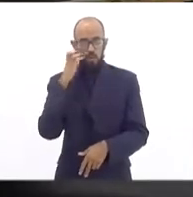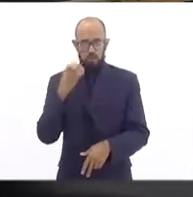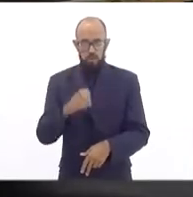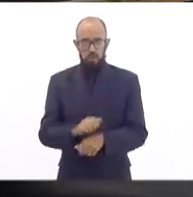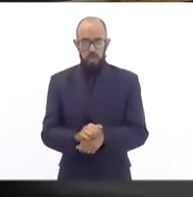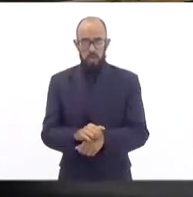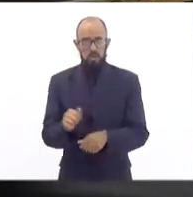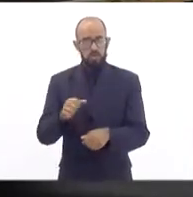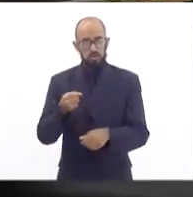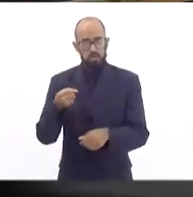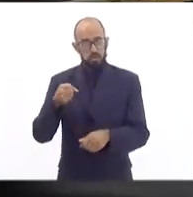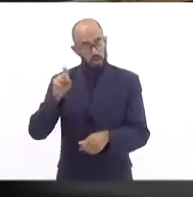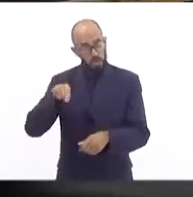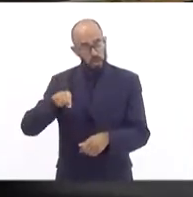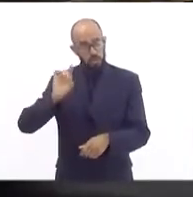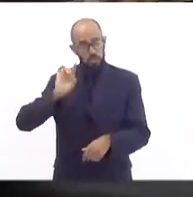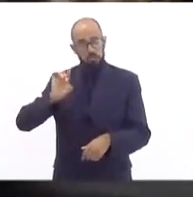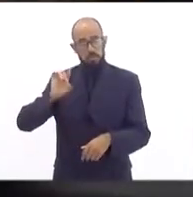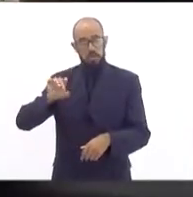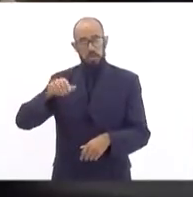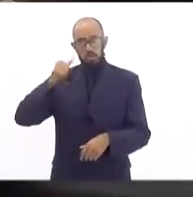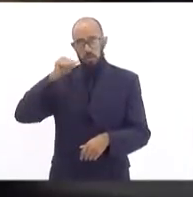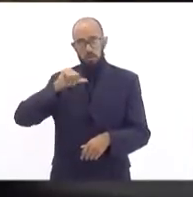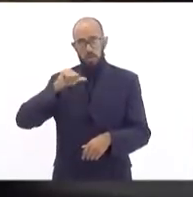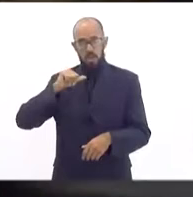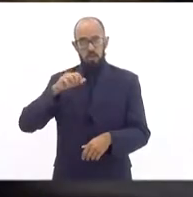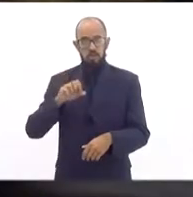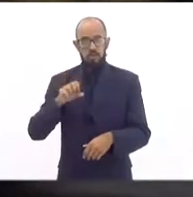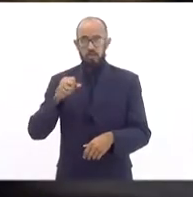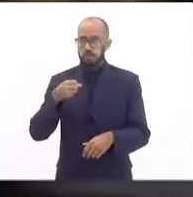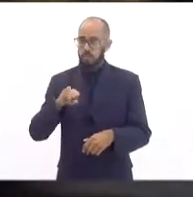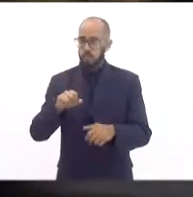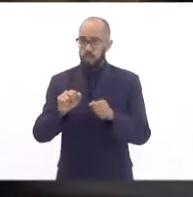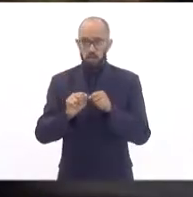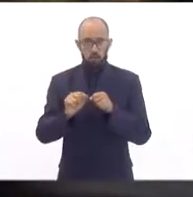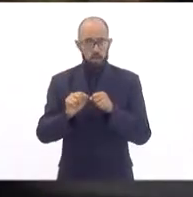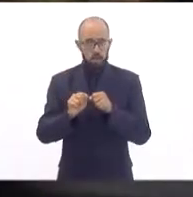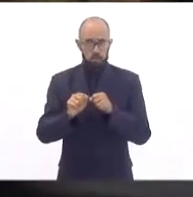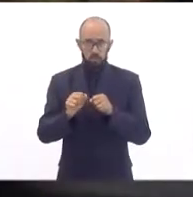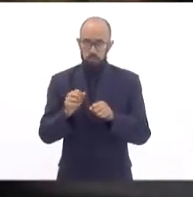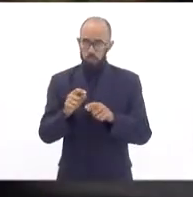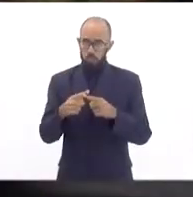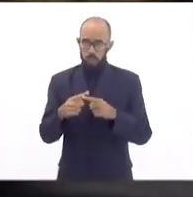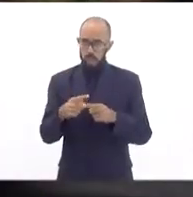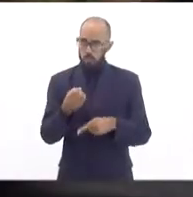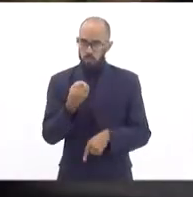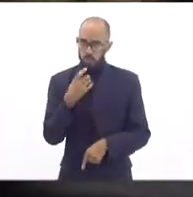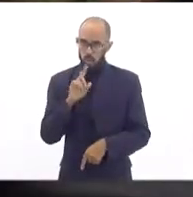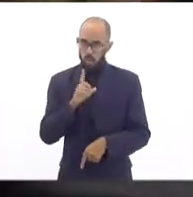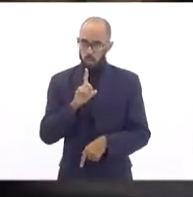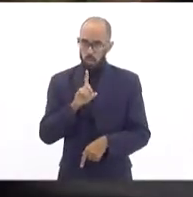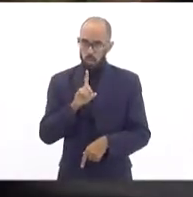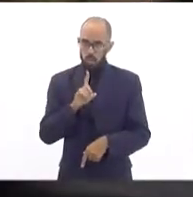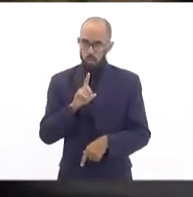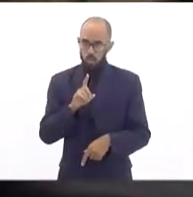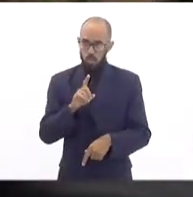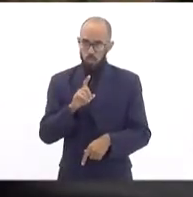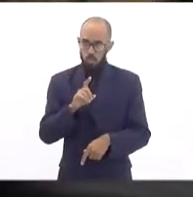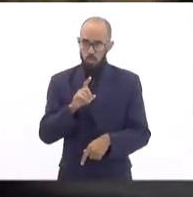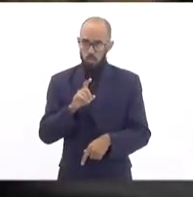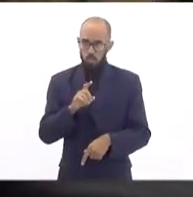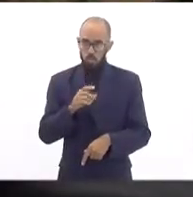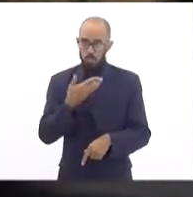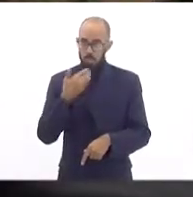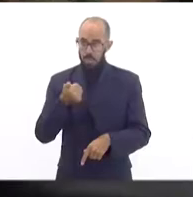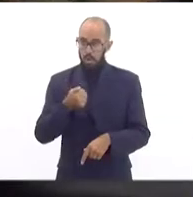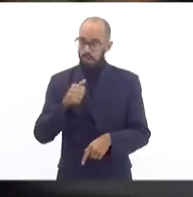fala na exclusividade do vagão. E não se faz isso porque se é bonzinho, porque o ideal é que não se precisasse fazer isso.